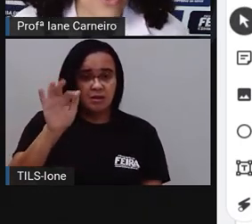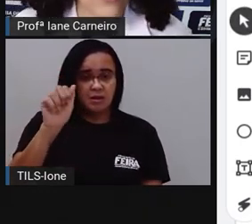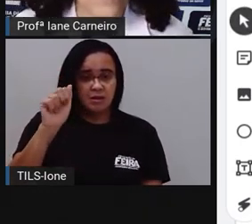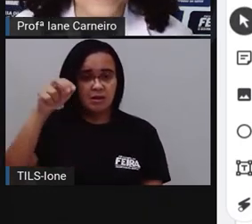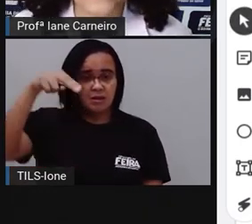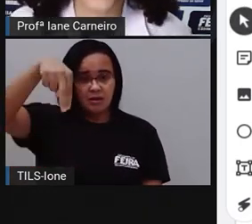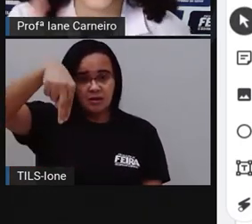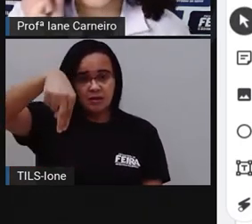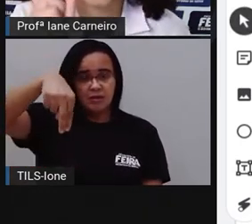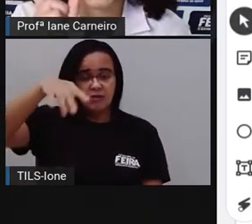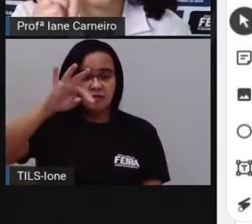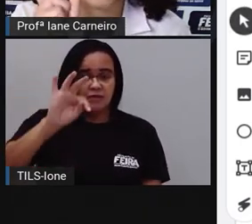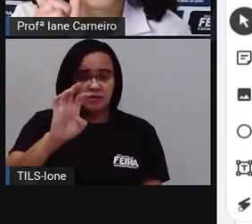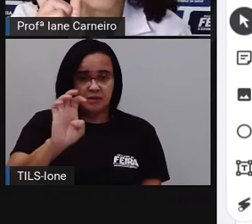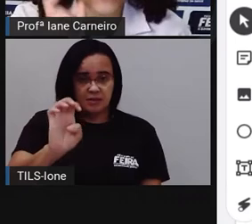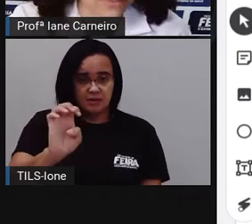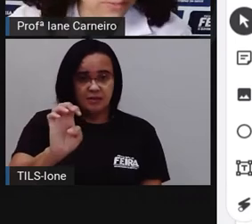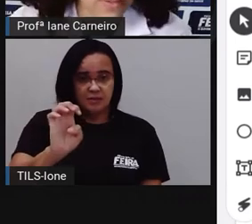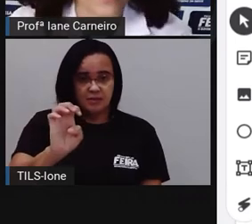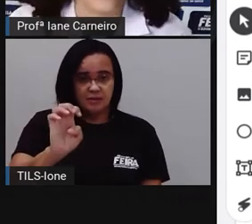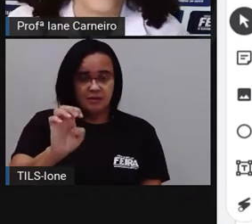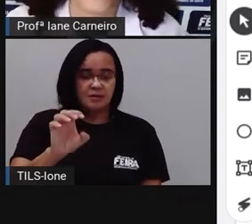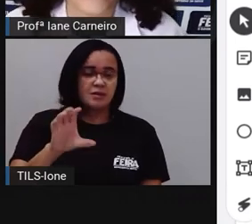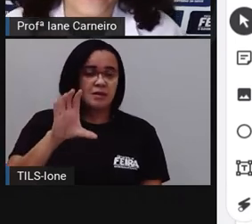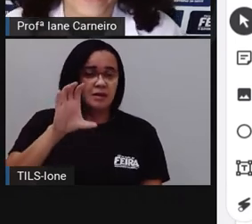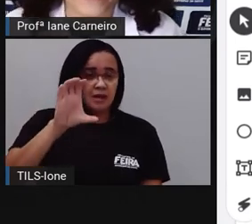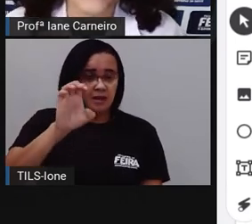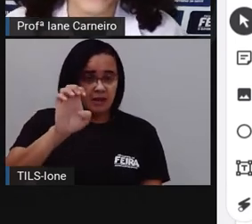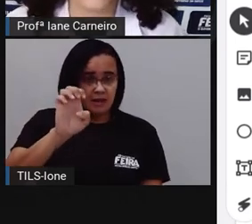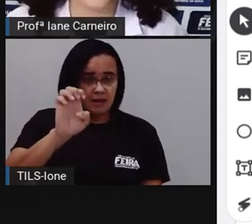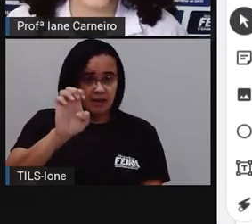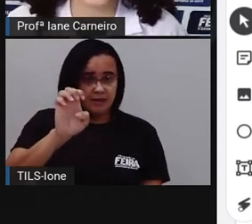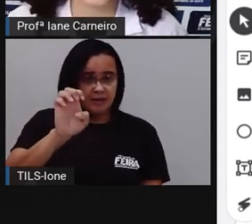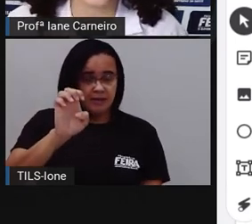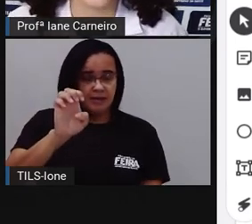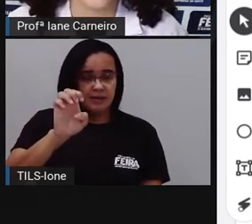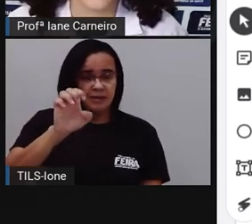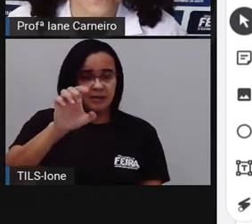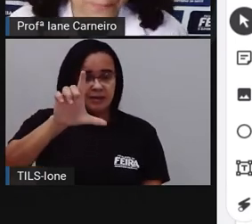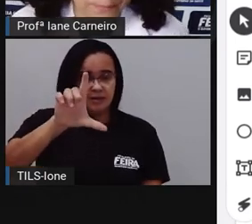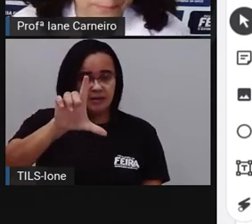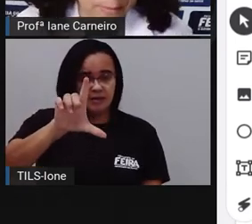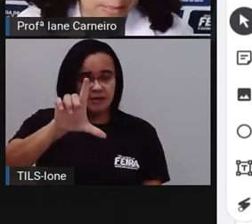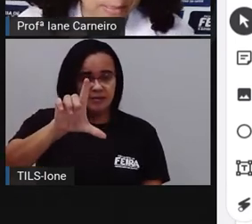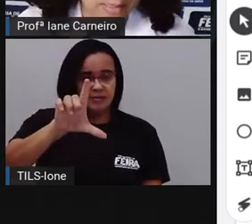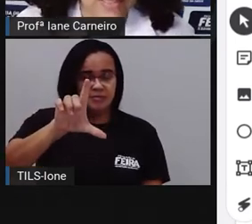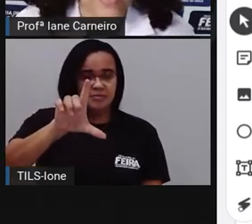Vamos lá, ó. Começa primeiro pedacinho. E, depois.